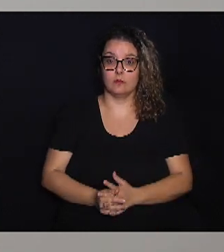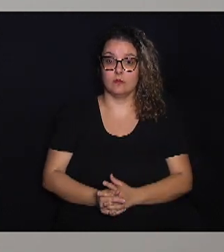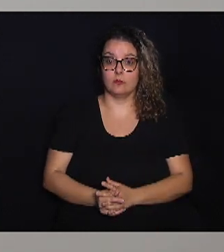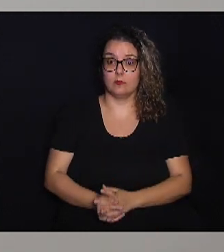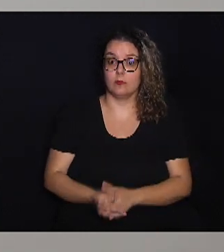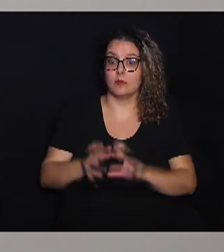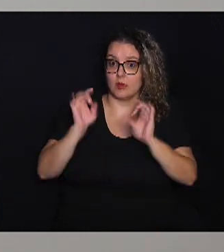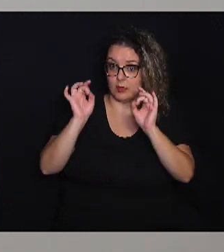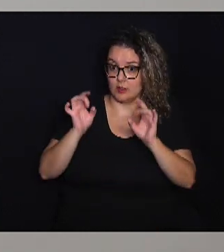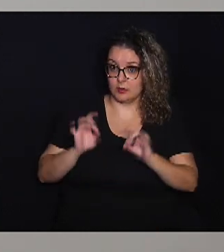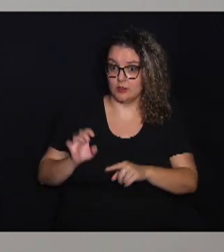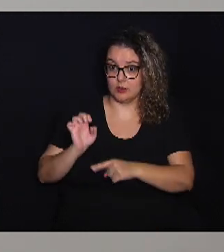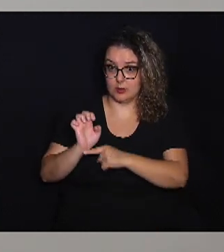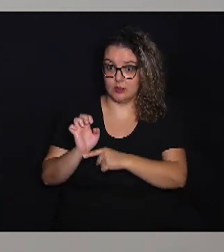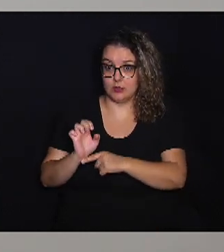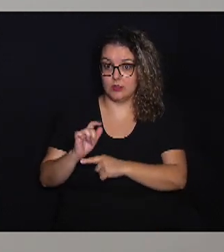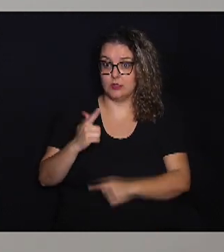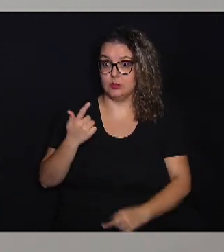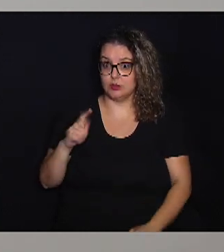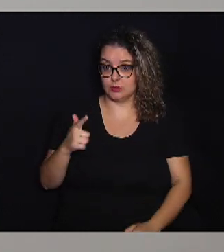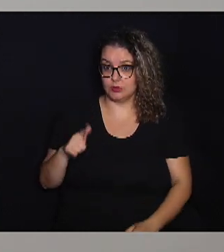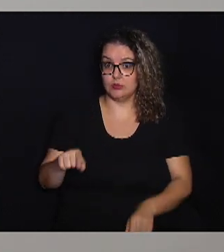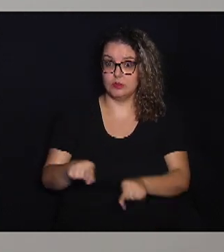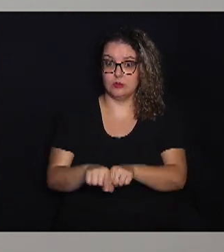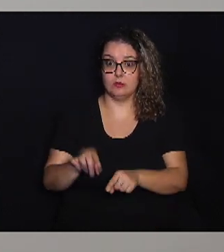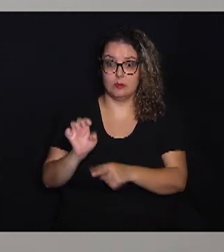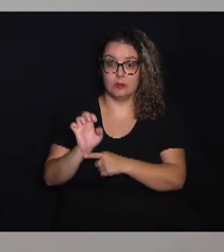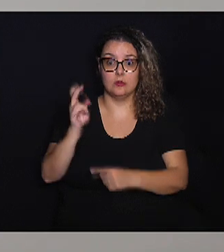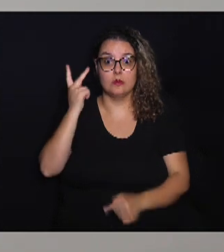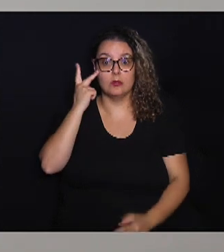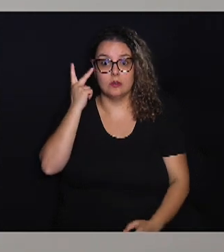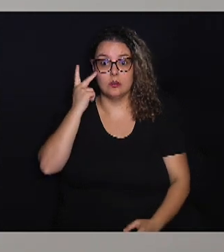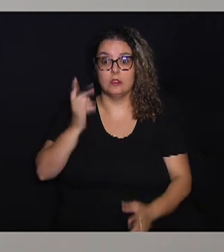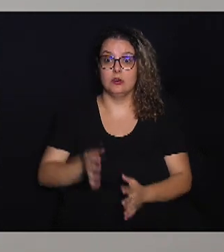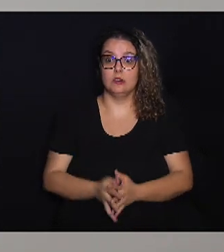especialmente nos estados de Goiás e também no estado de São Paulo.